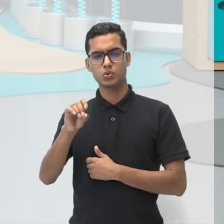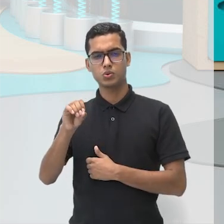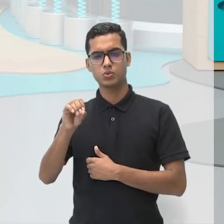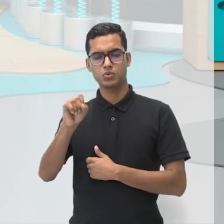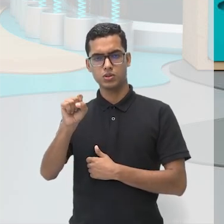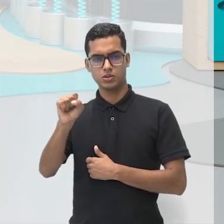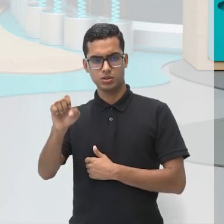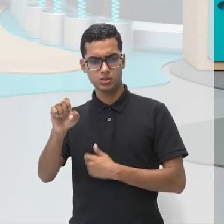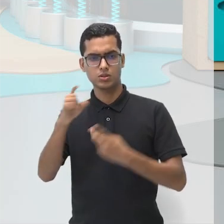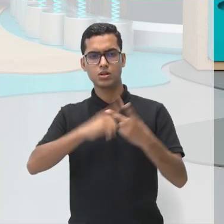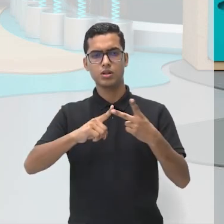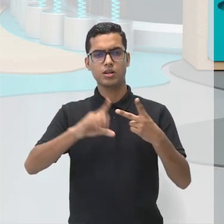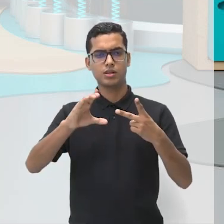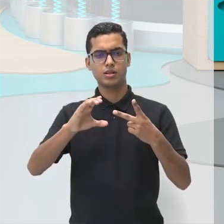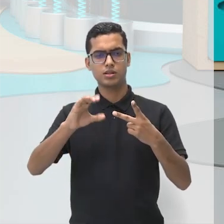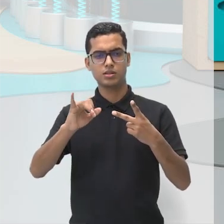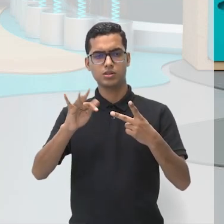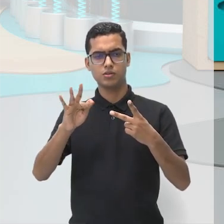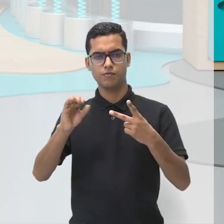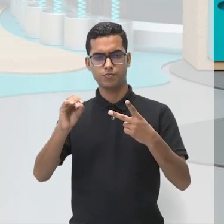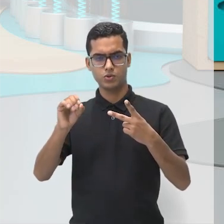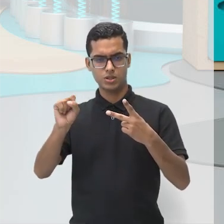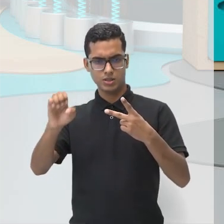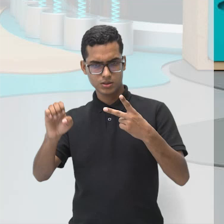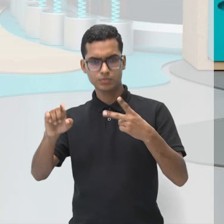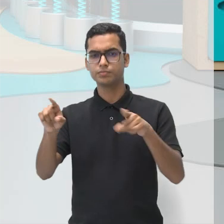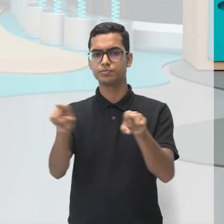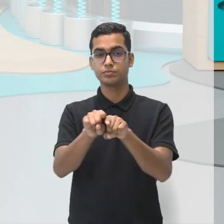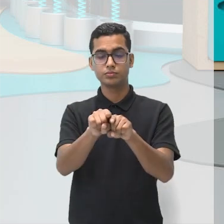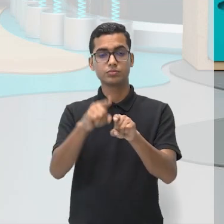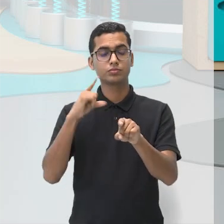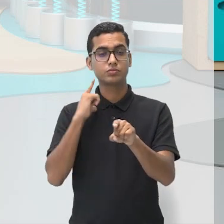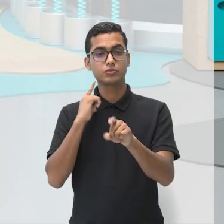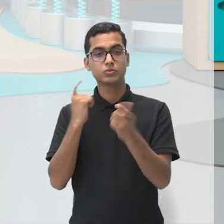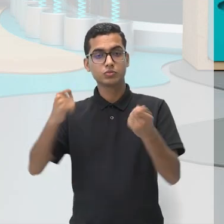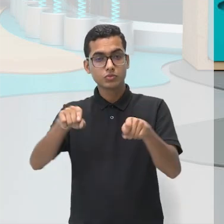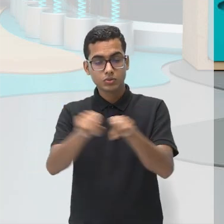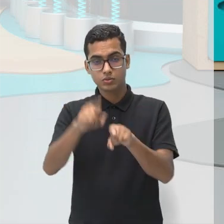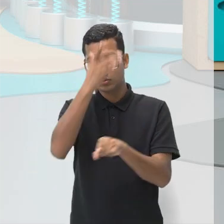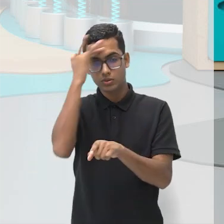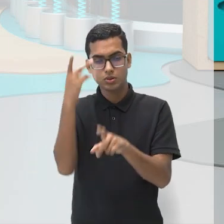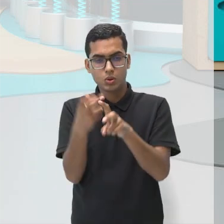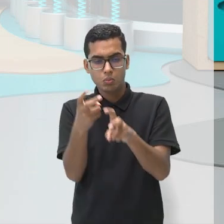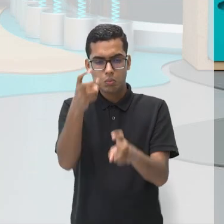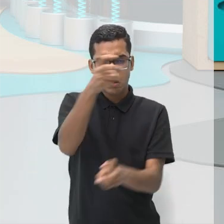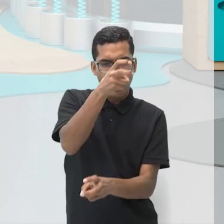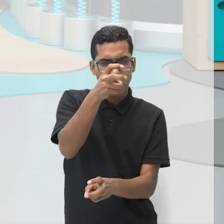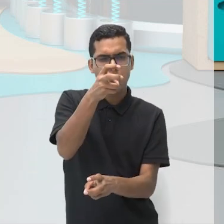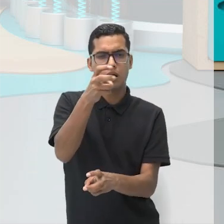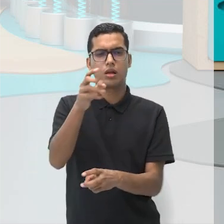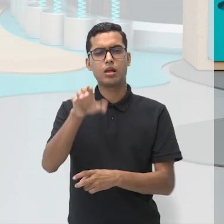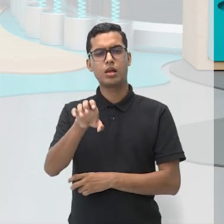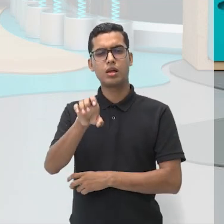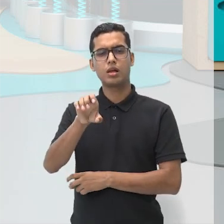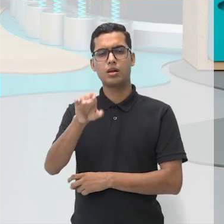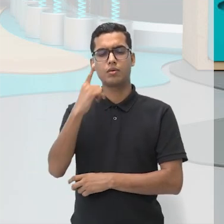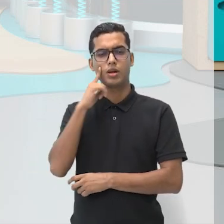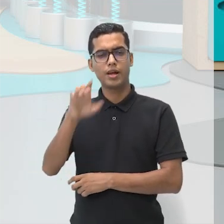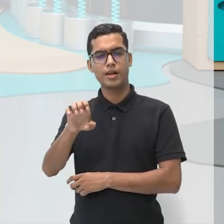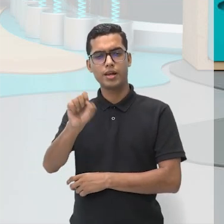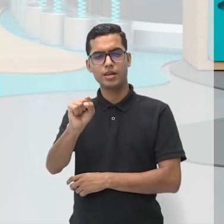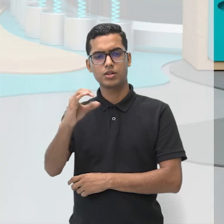as escolioses, tá bom? Então, vai causar, olhando ali primeiramente para a nossa coluna, vai